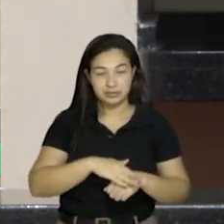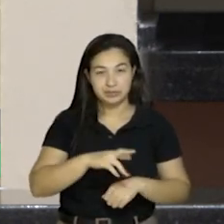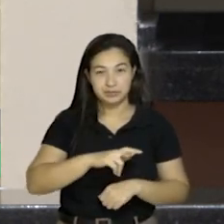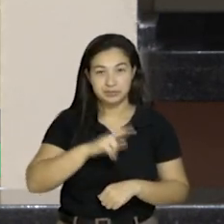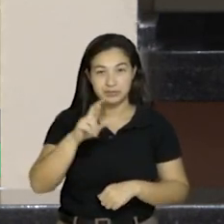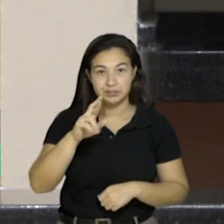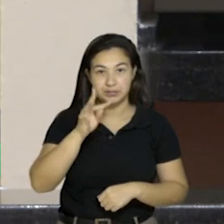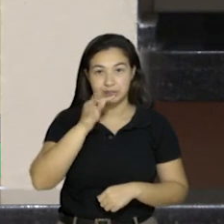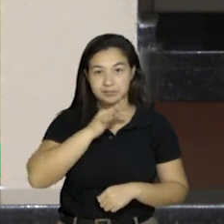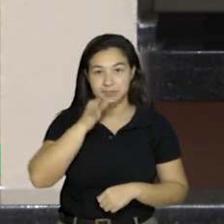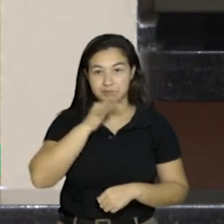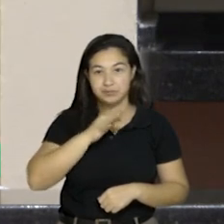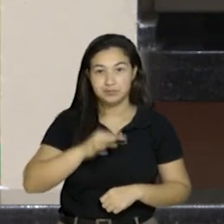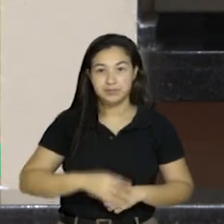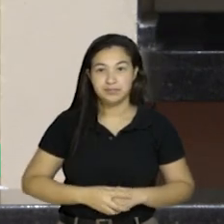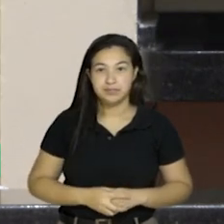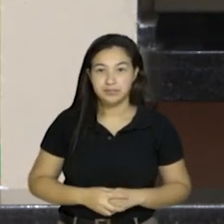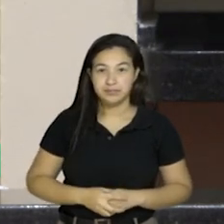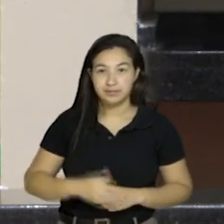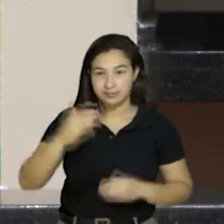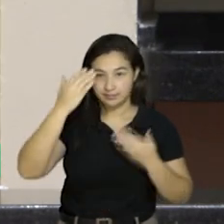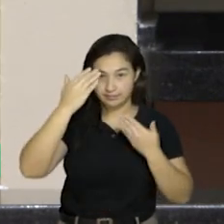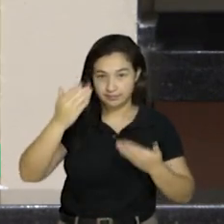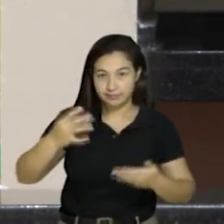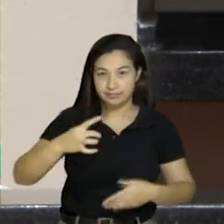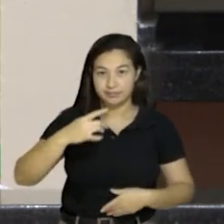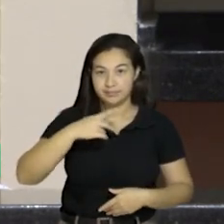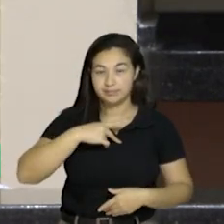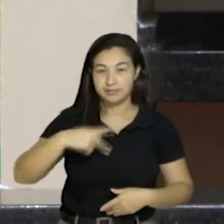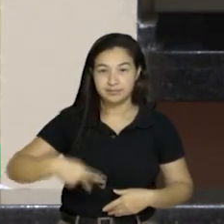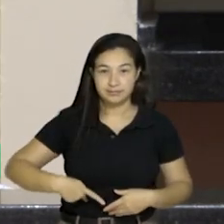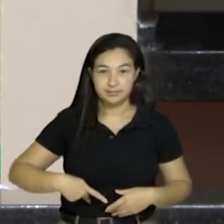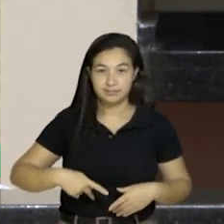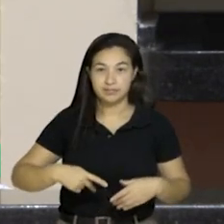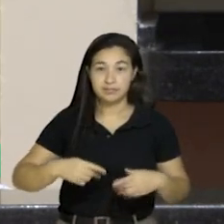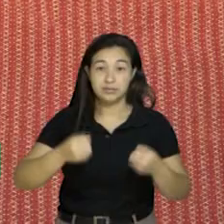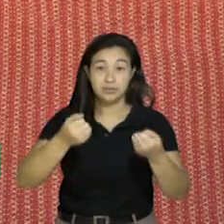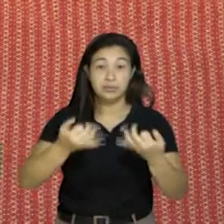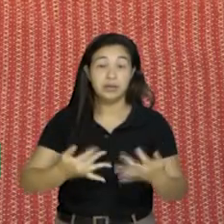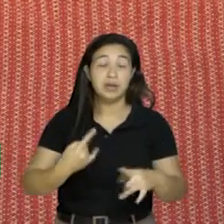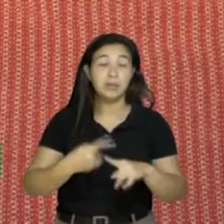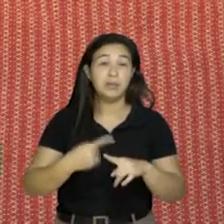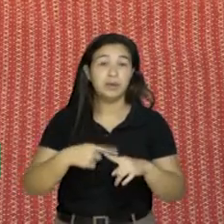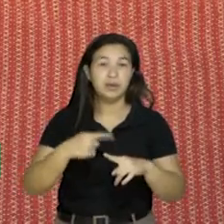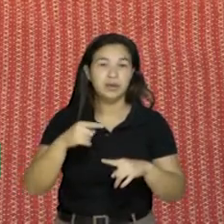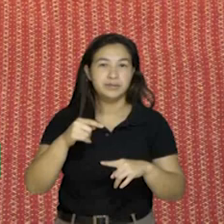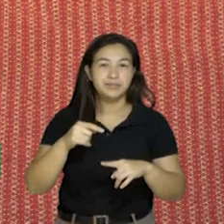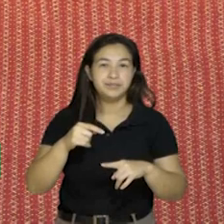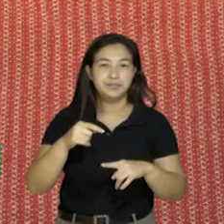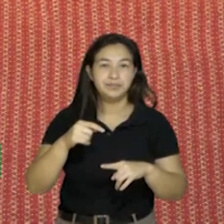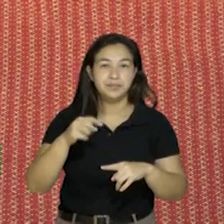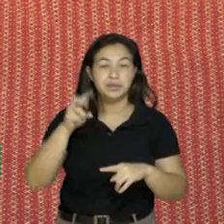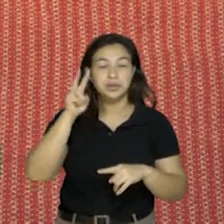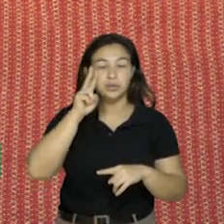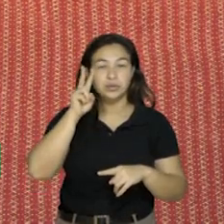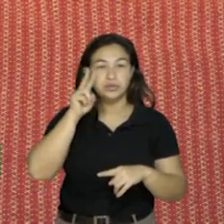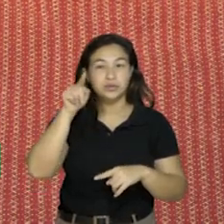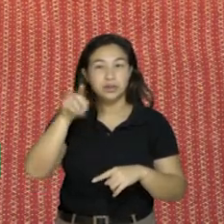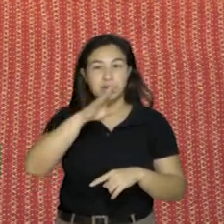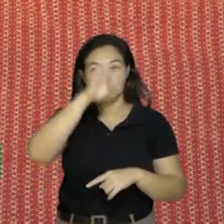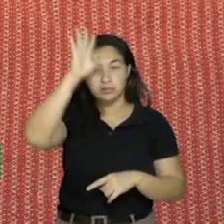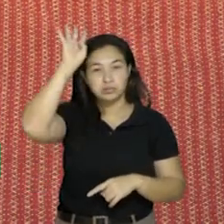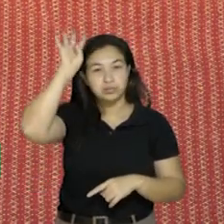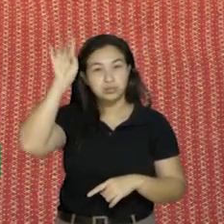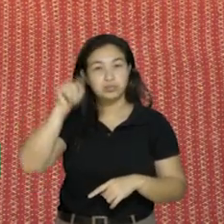Thiago de Obrigado Presidente só para justificar e civil na terça-feira no Corpo de Bombeiros Militares em Turvo